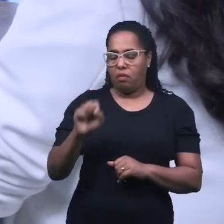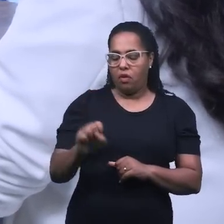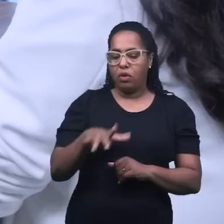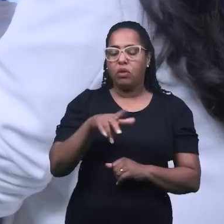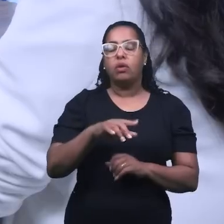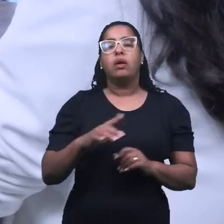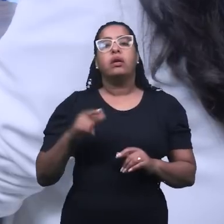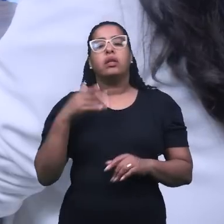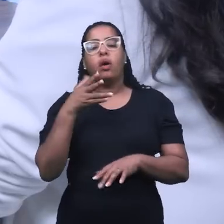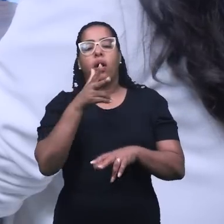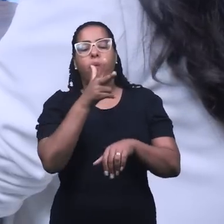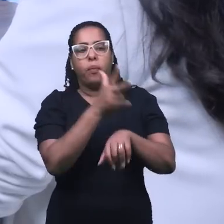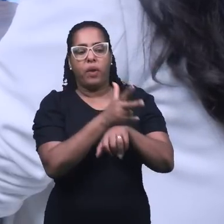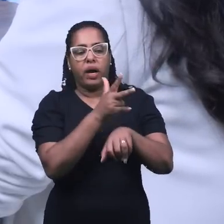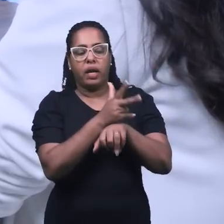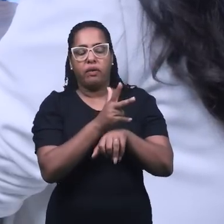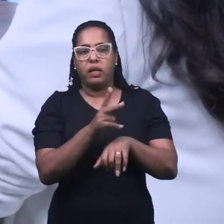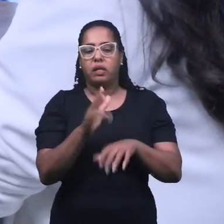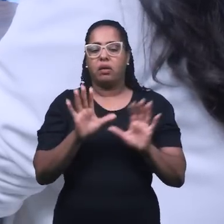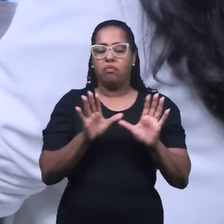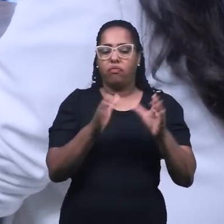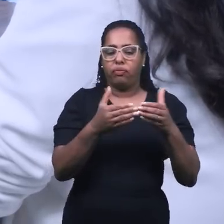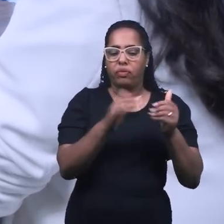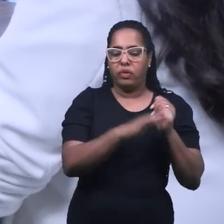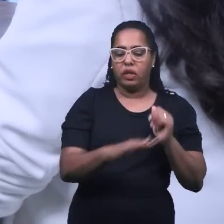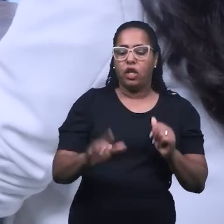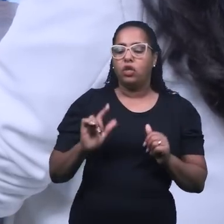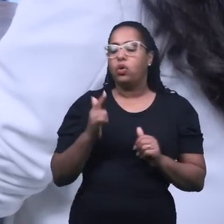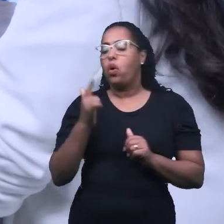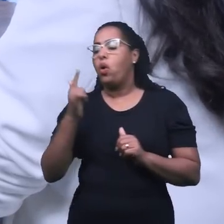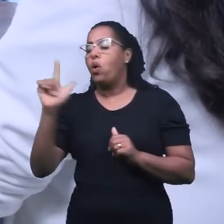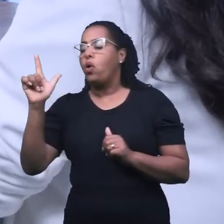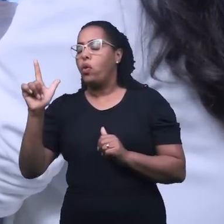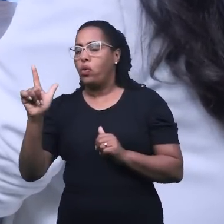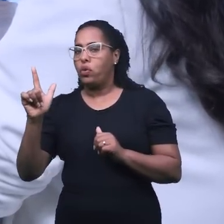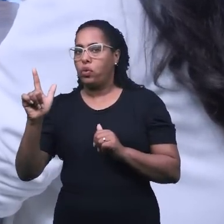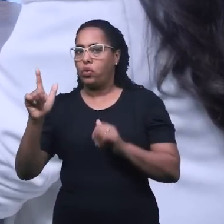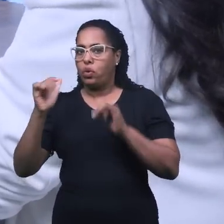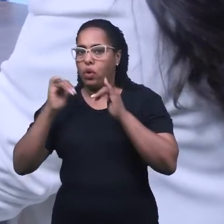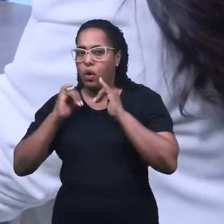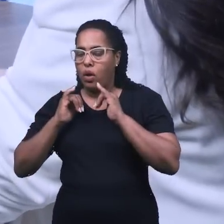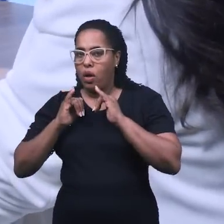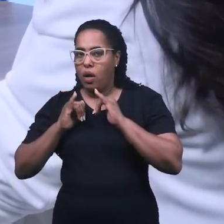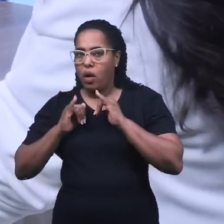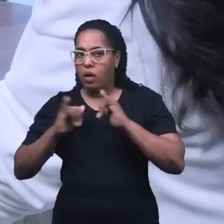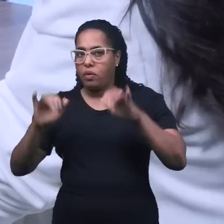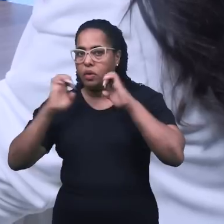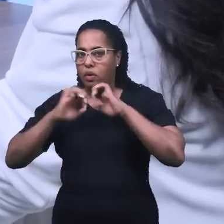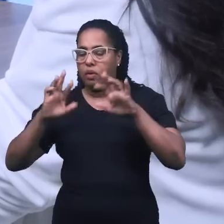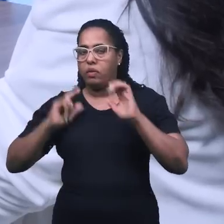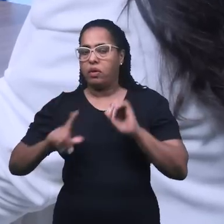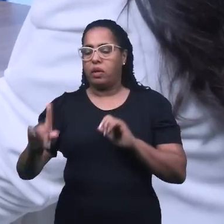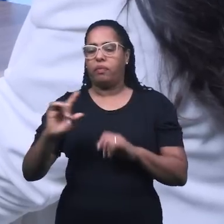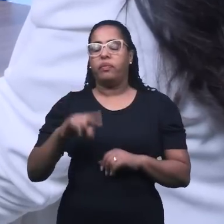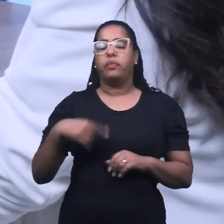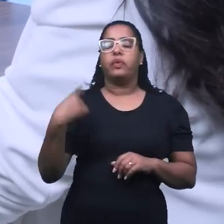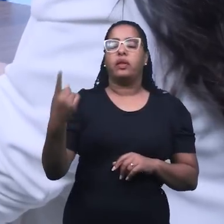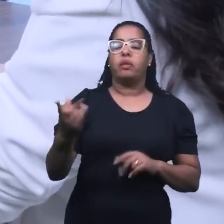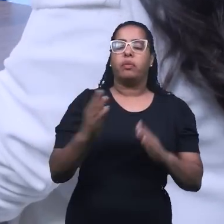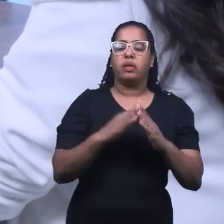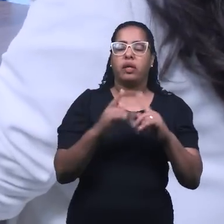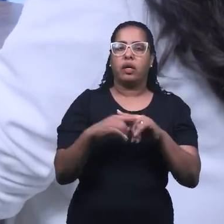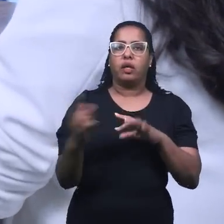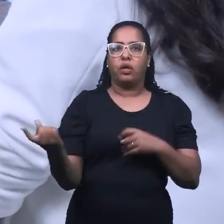16h e uma gravação para o programa Anunciando o Evangelho Eterno. Depois que as igrejas voltaram a